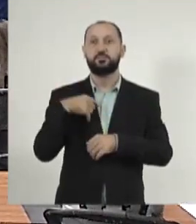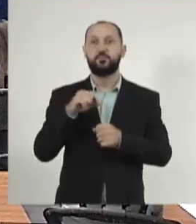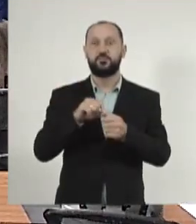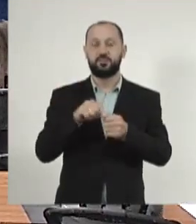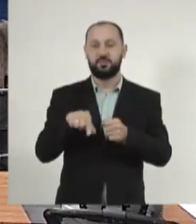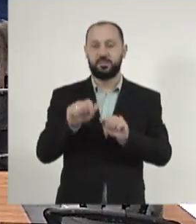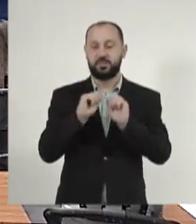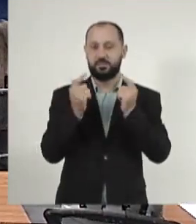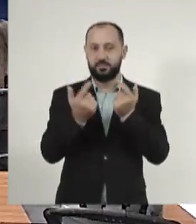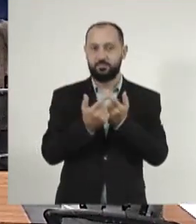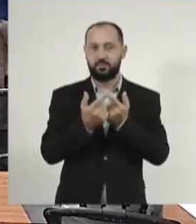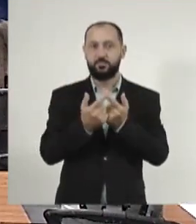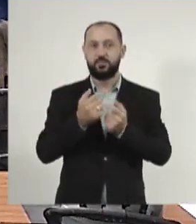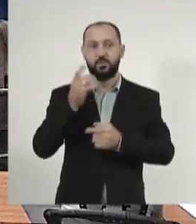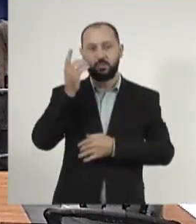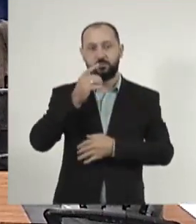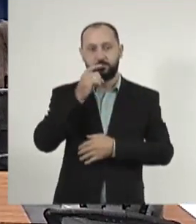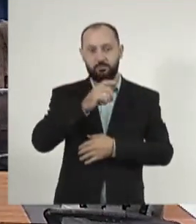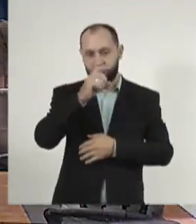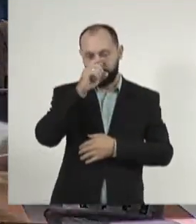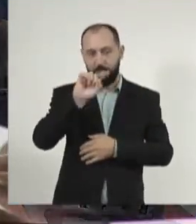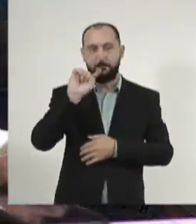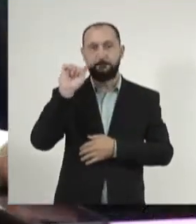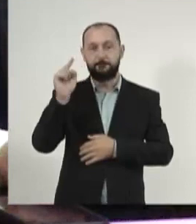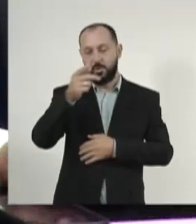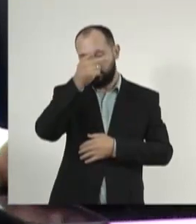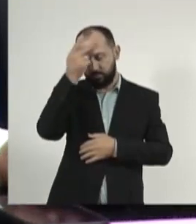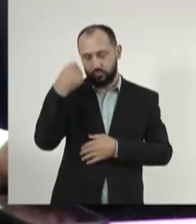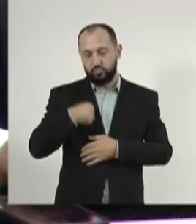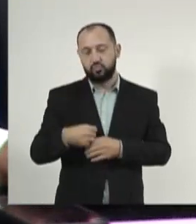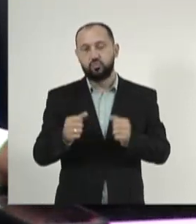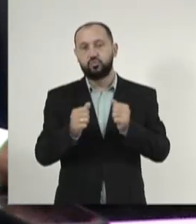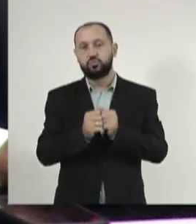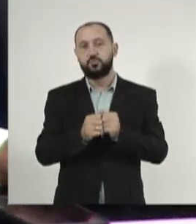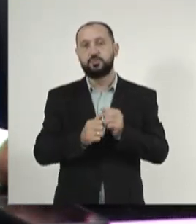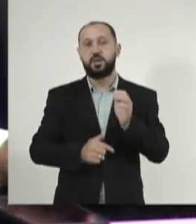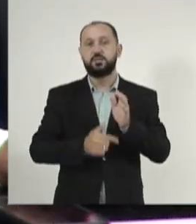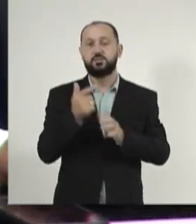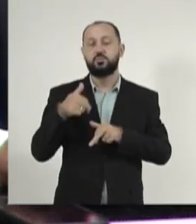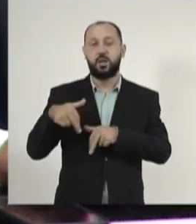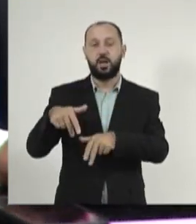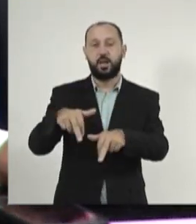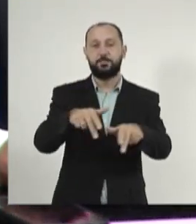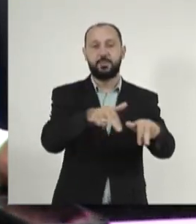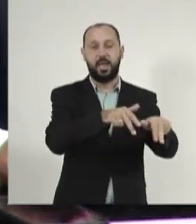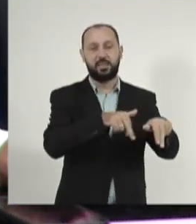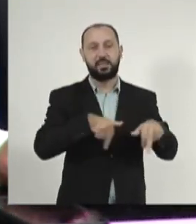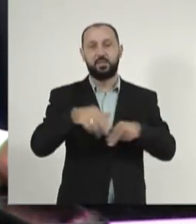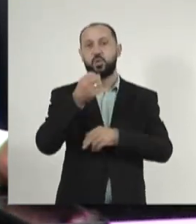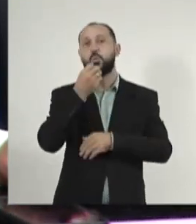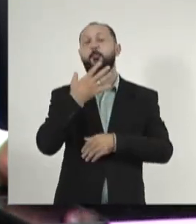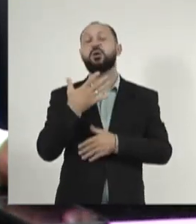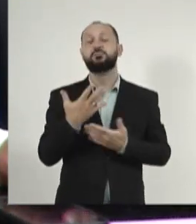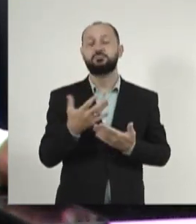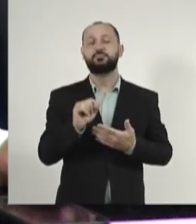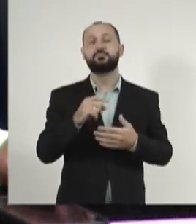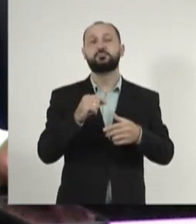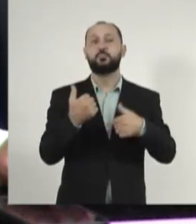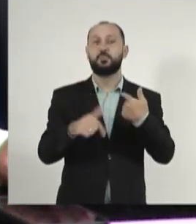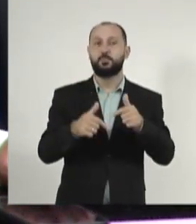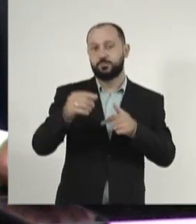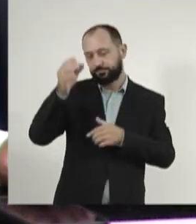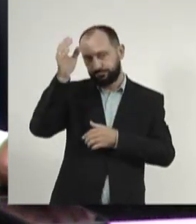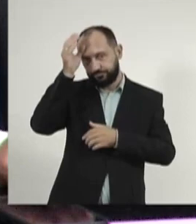aqui da Assembleia, deputado Zeca, mais de 1000 pessoas envolvidas fizeram a segunda caminhada do bem para fazer um trabalho